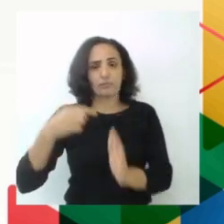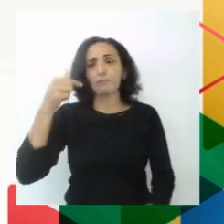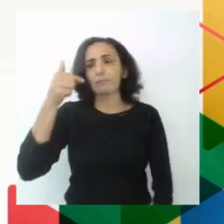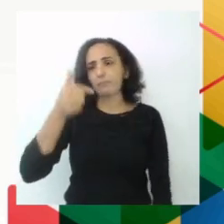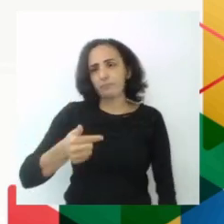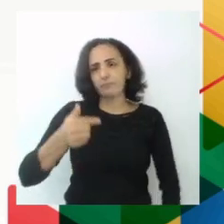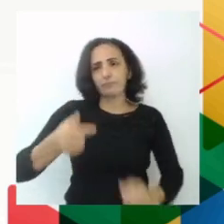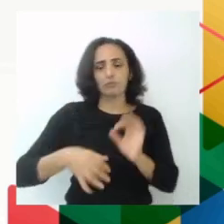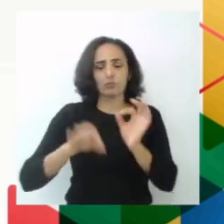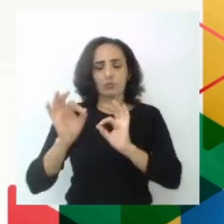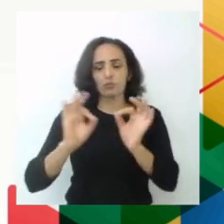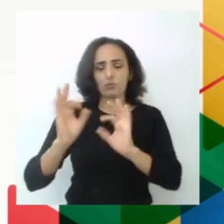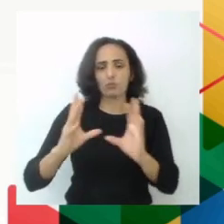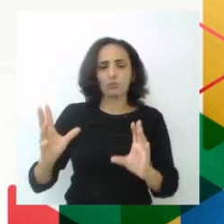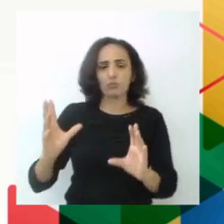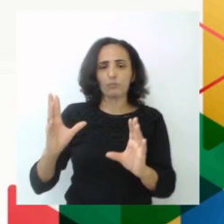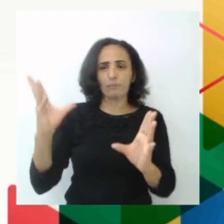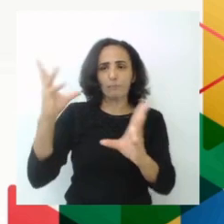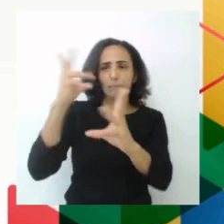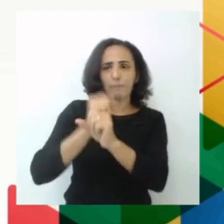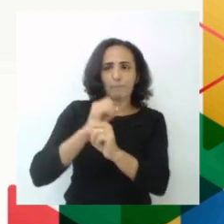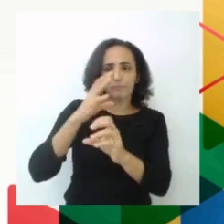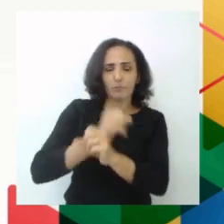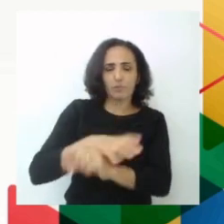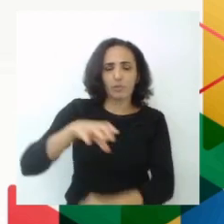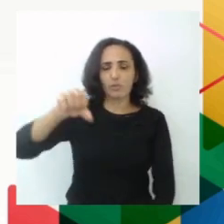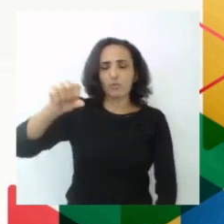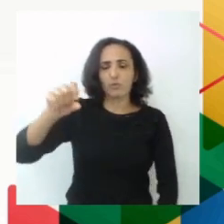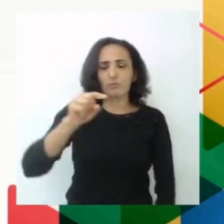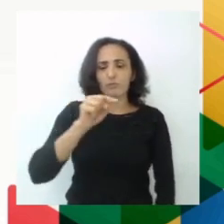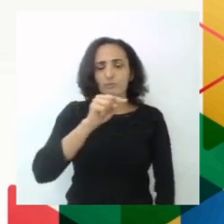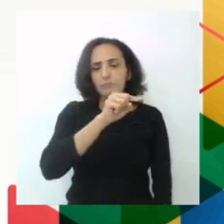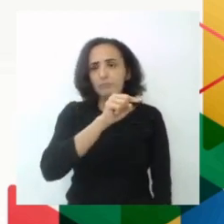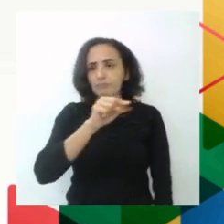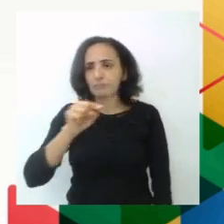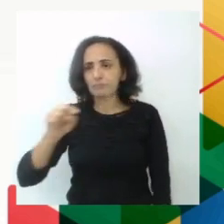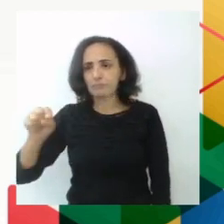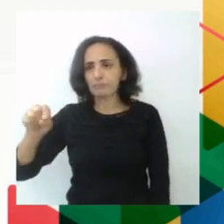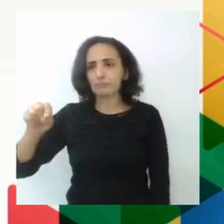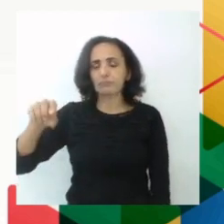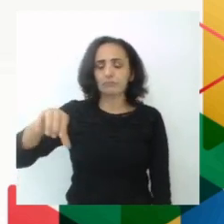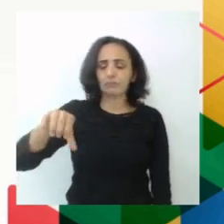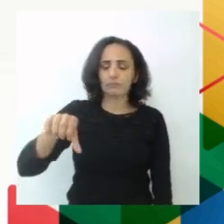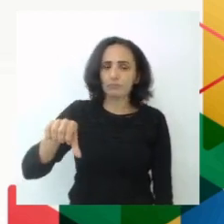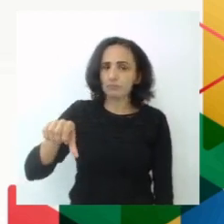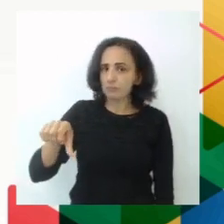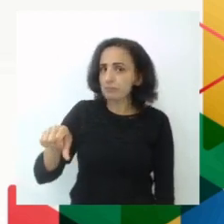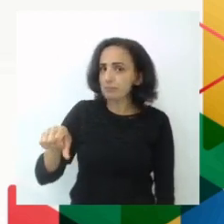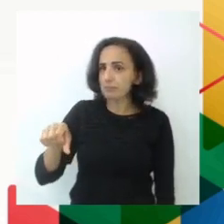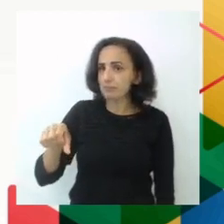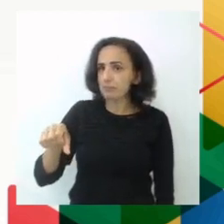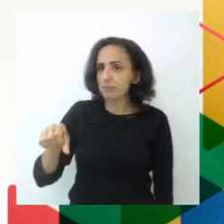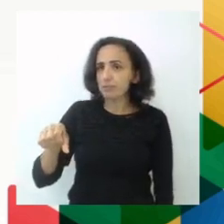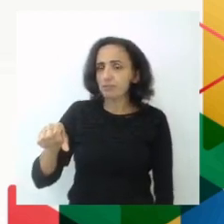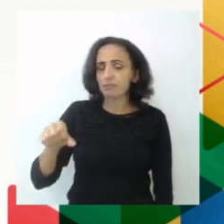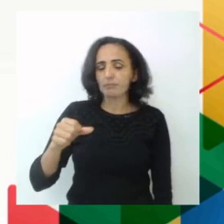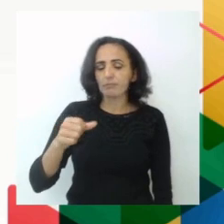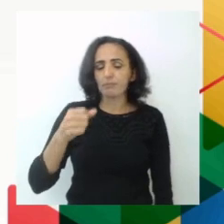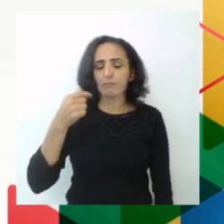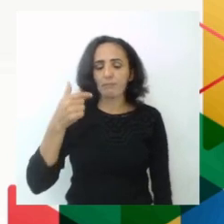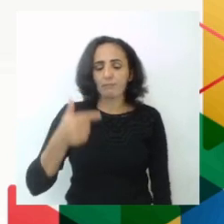você coloca na formulazinha do arranjo, fica 9 fatorial, dividido por 9 menos 2